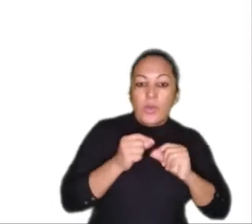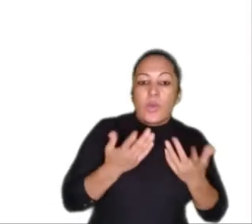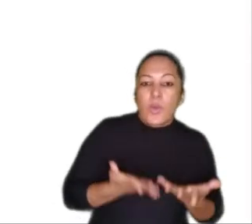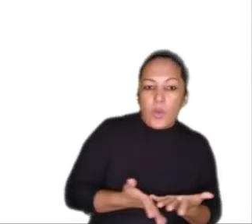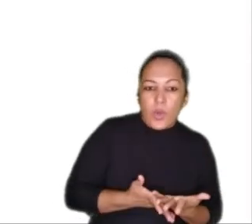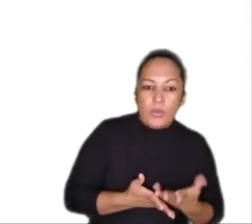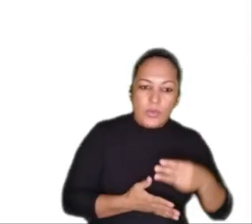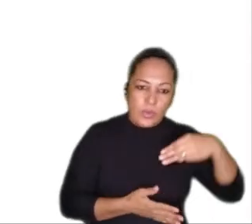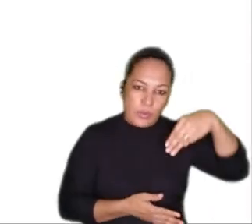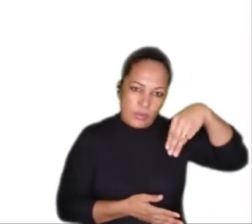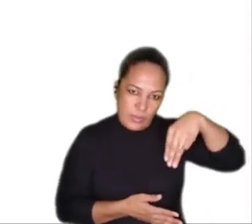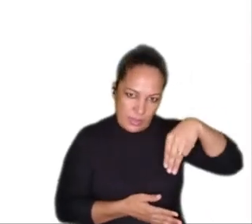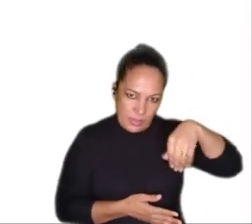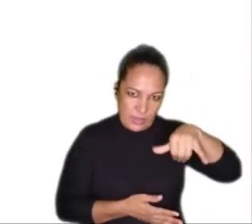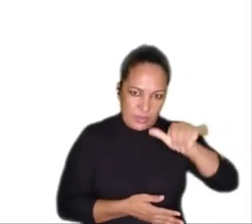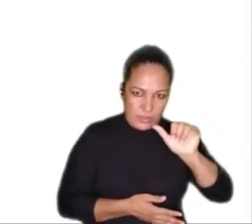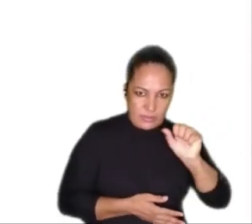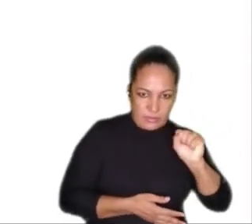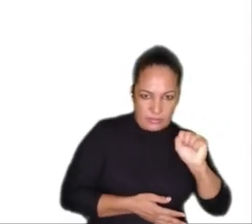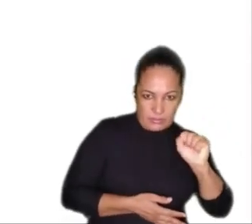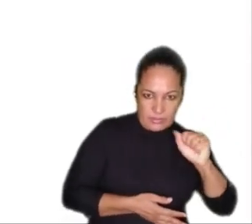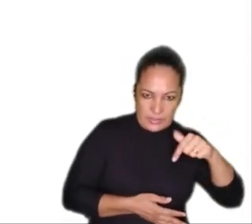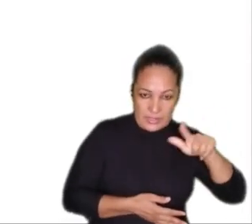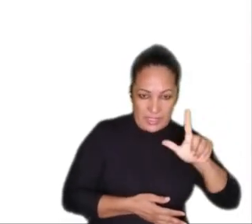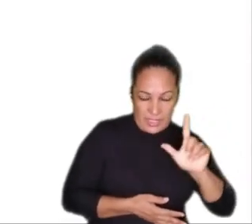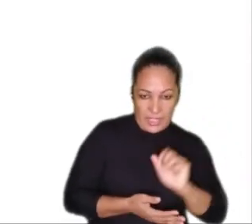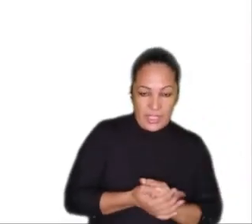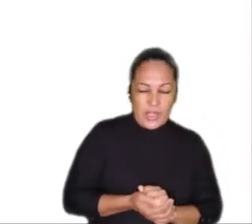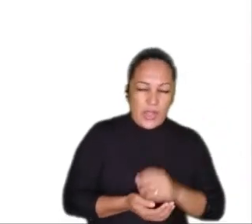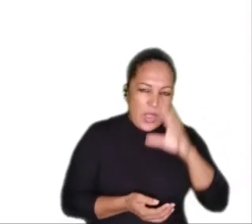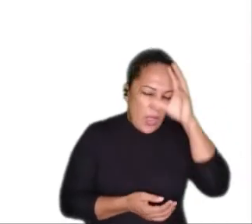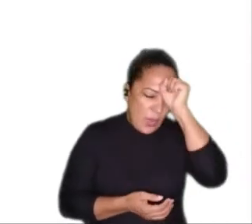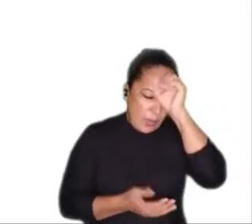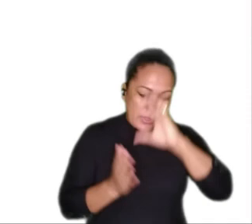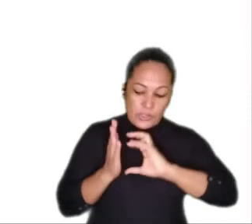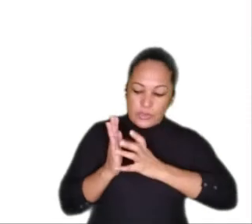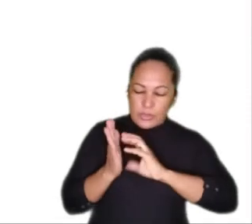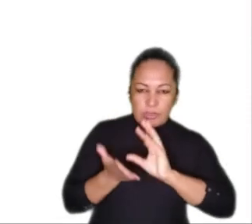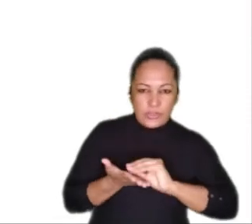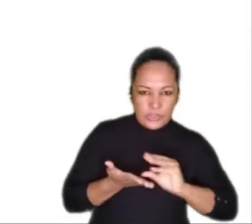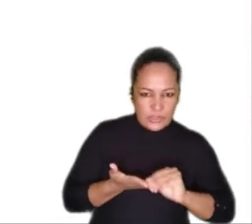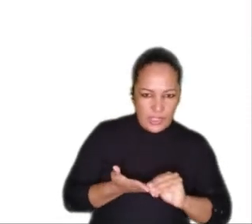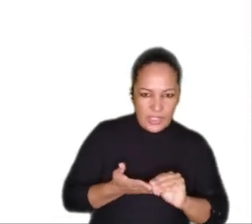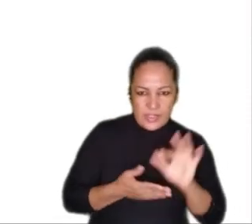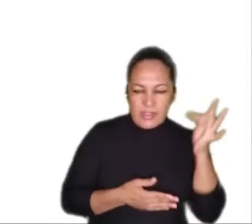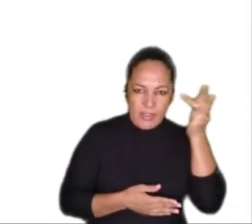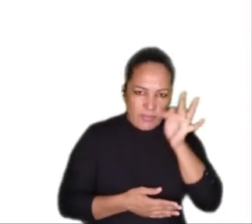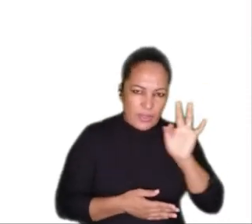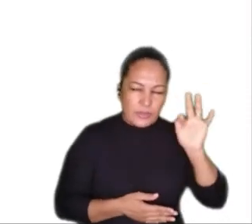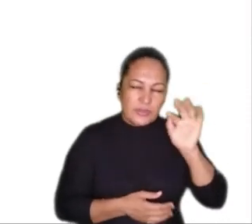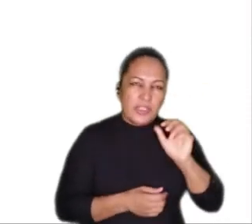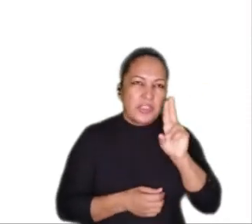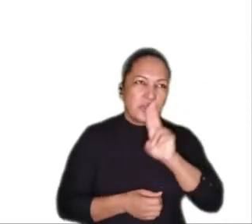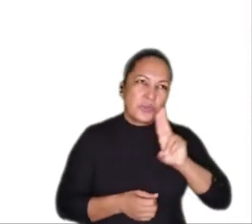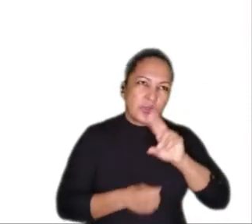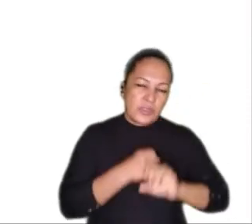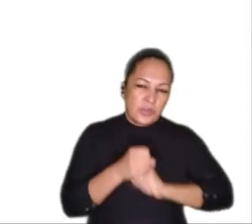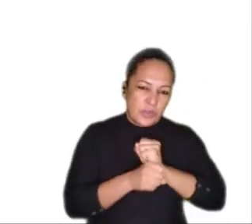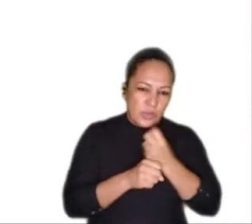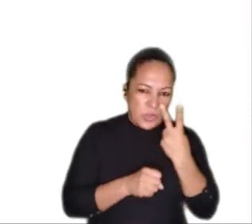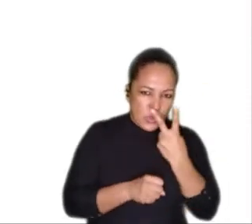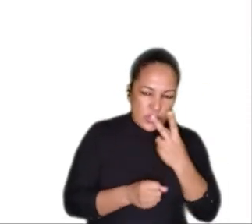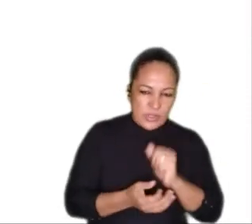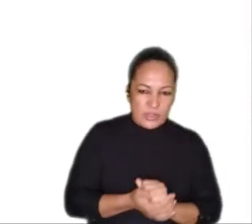MySQL. Eu aprendi banco de dados na faculdade e usei por 2 anos depois da